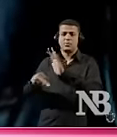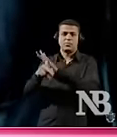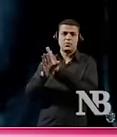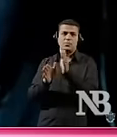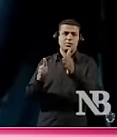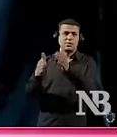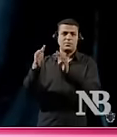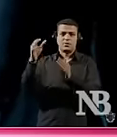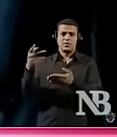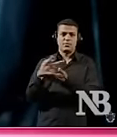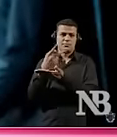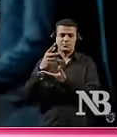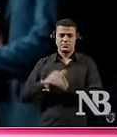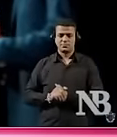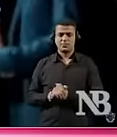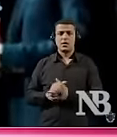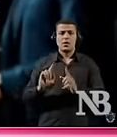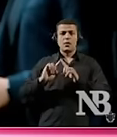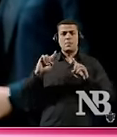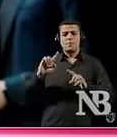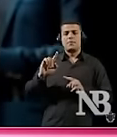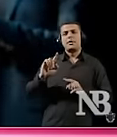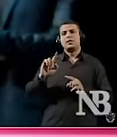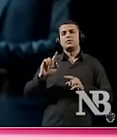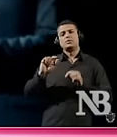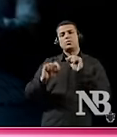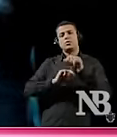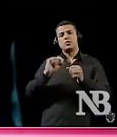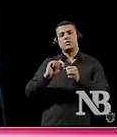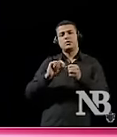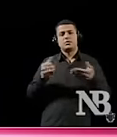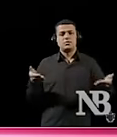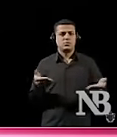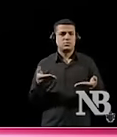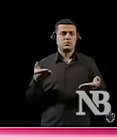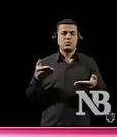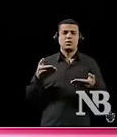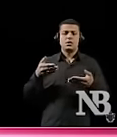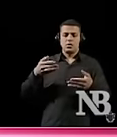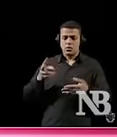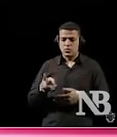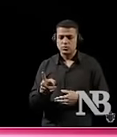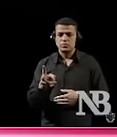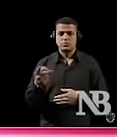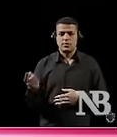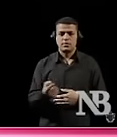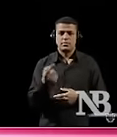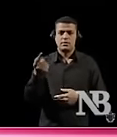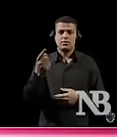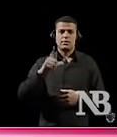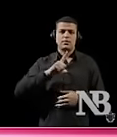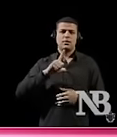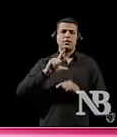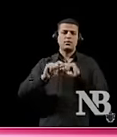muito tempo. O que nós fazemos na vida ecoa na eternidade. Tenha